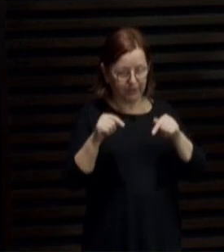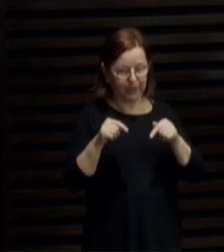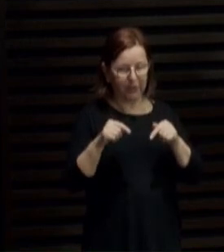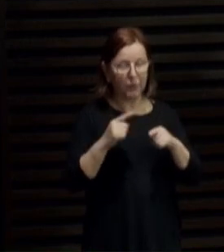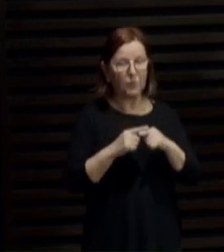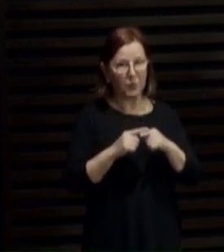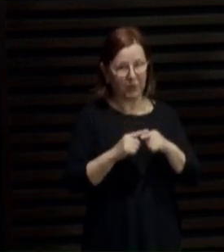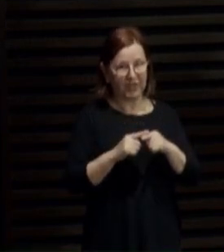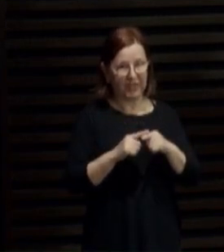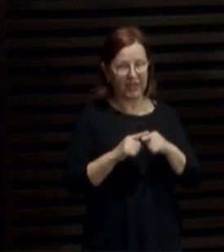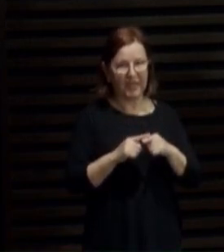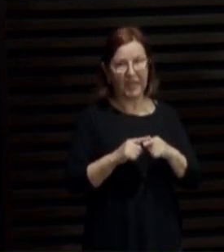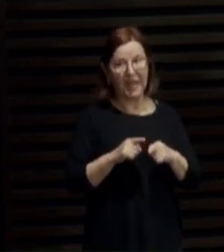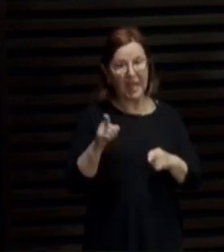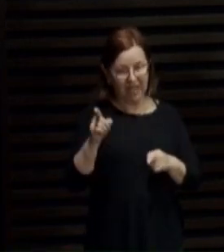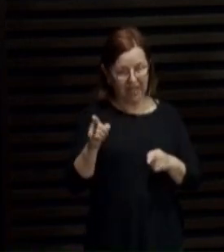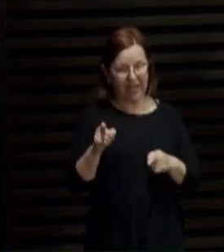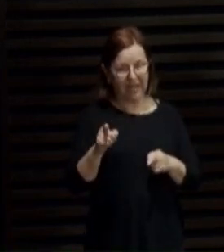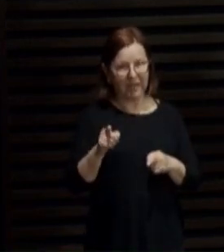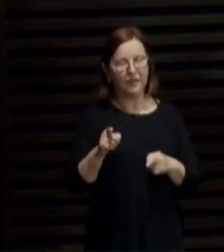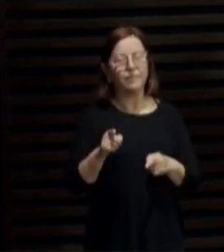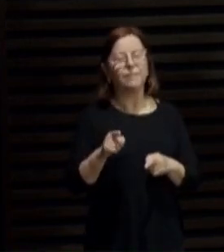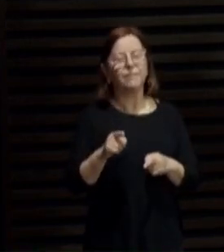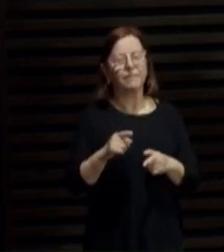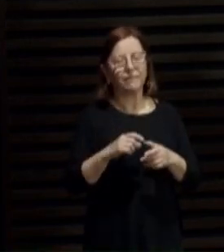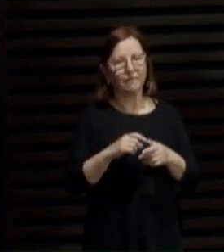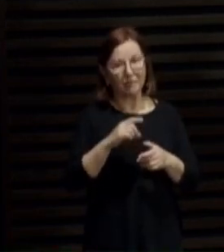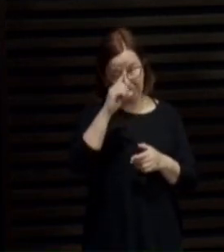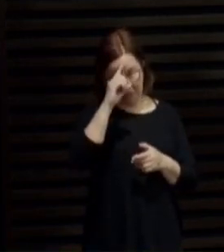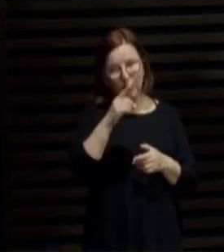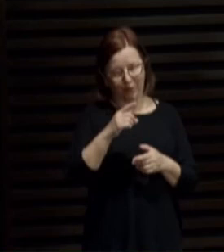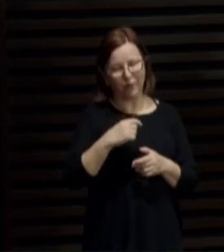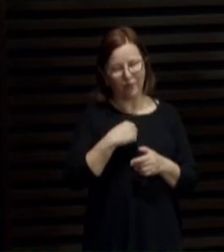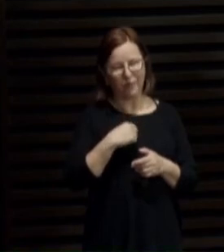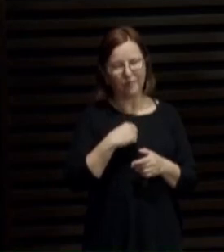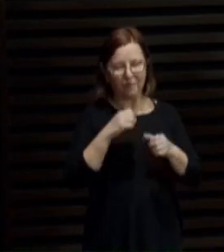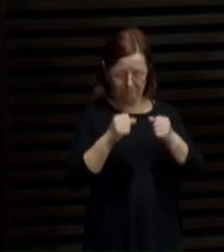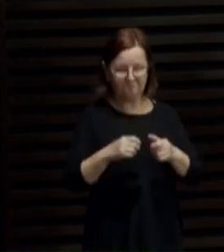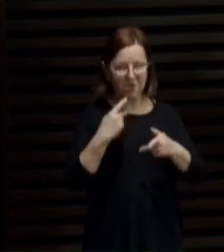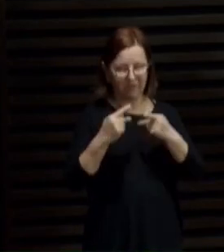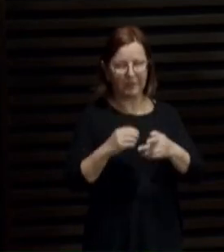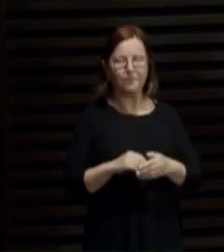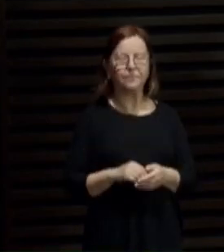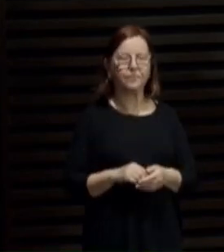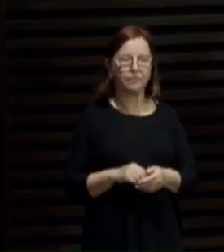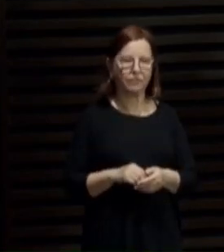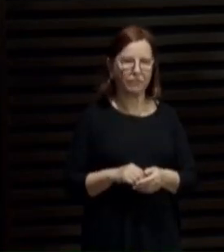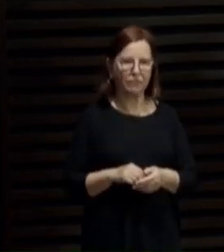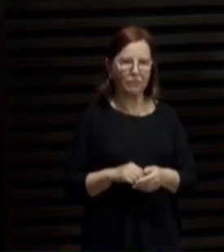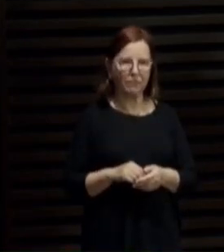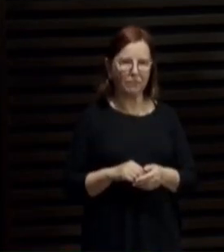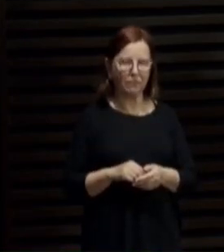Então nós não podemos viver uma promiscuidade com o mundo. Ah, mas todo mundo faz. Todo mundo faz.